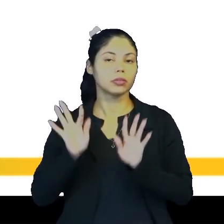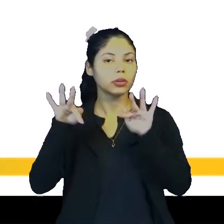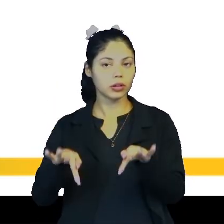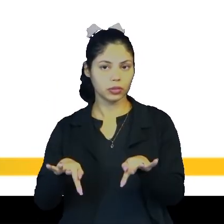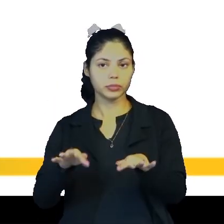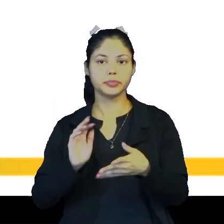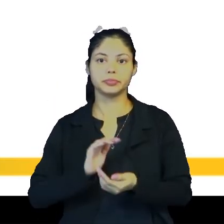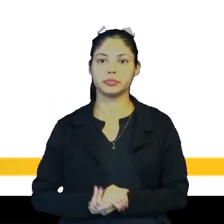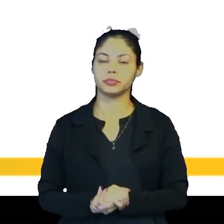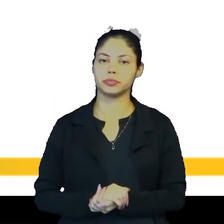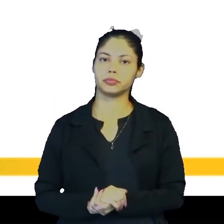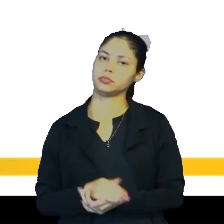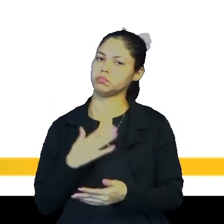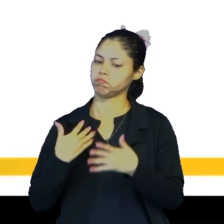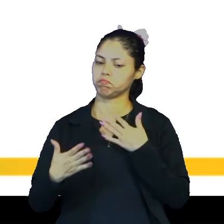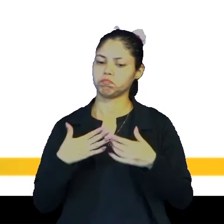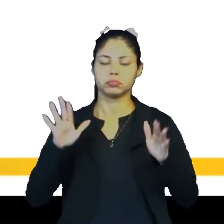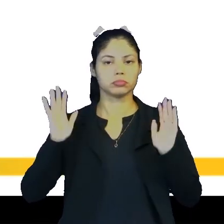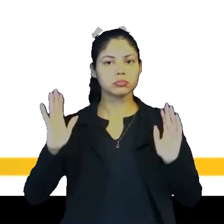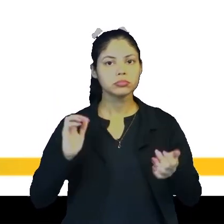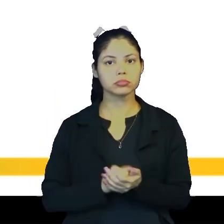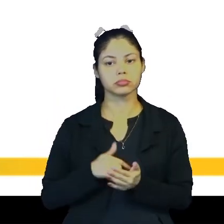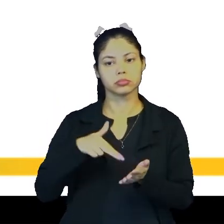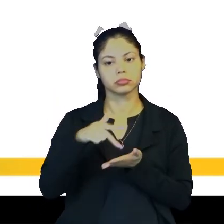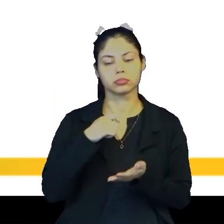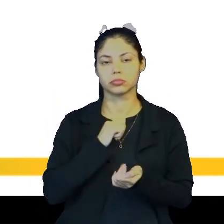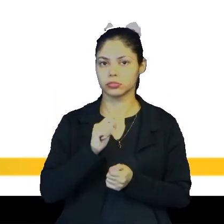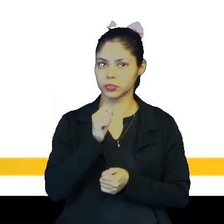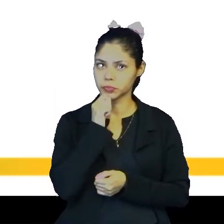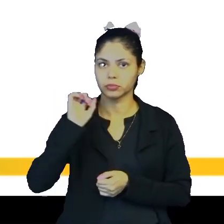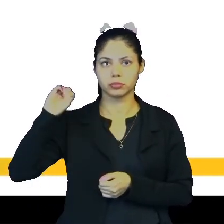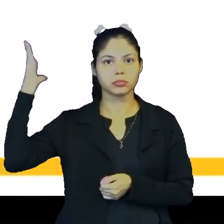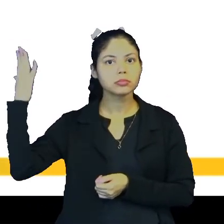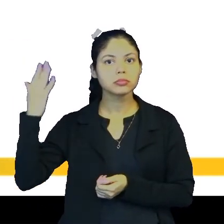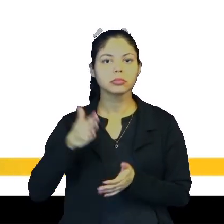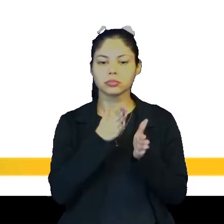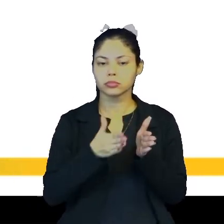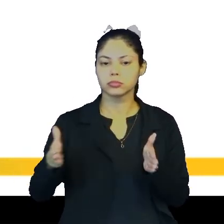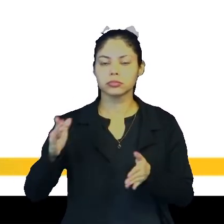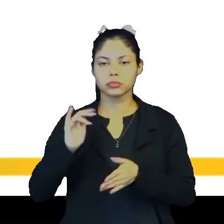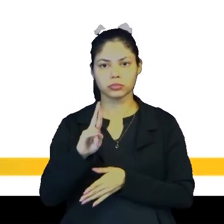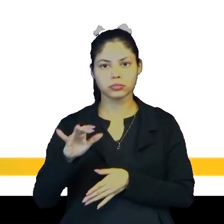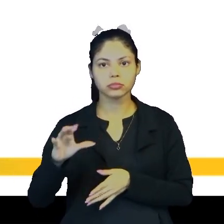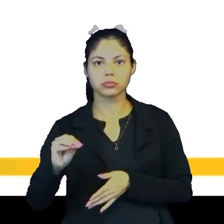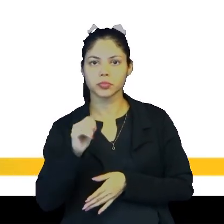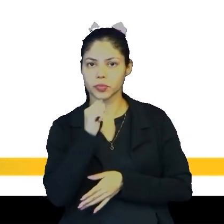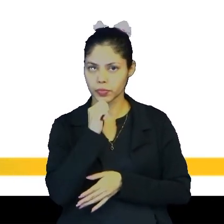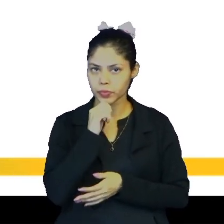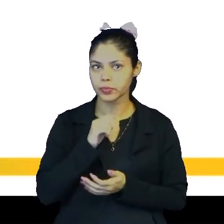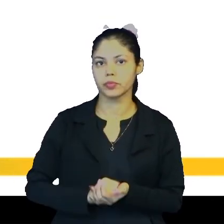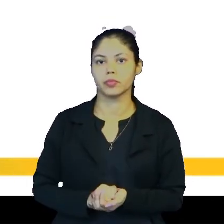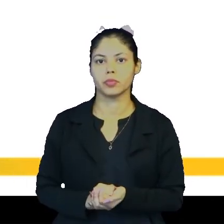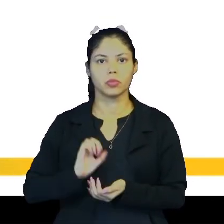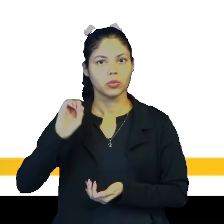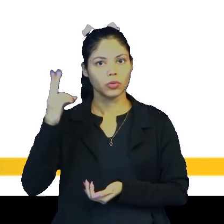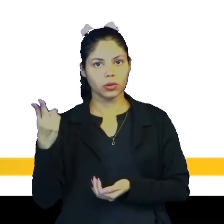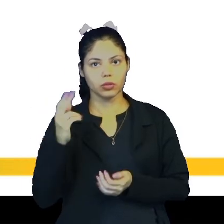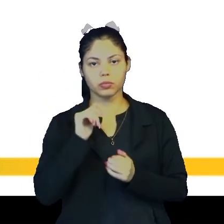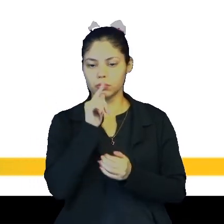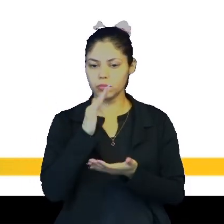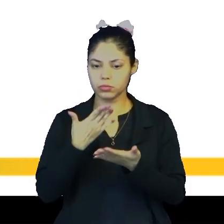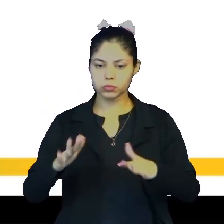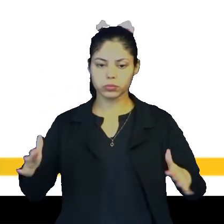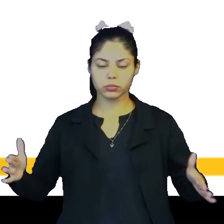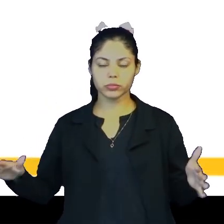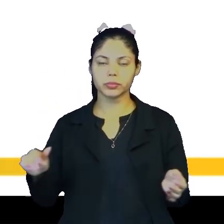Para concluir, independente dos caminhos percorridos, se foi pelo Estreito de Bering ou se teria sido pelo